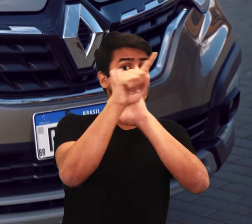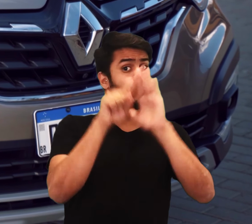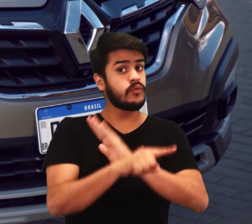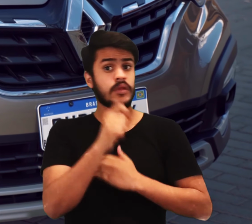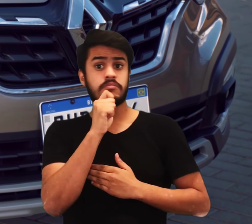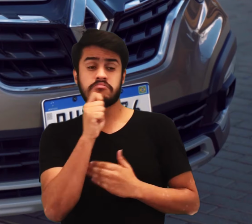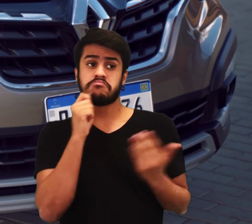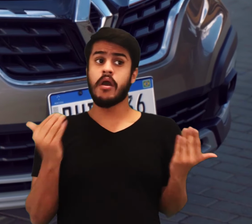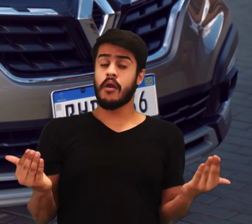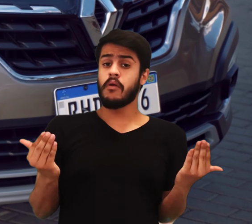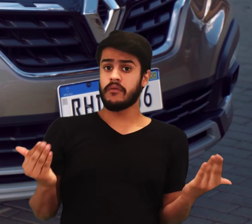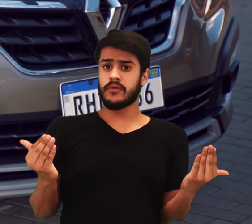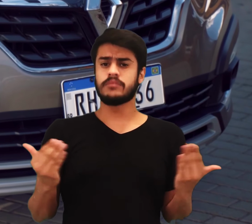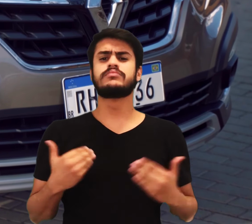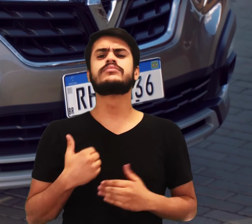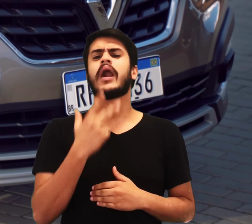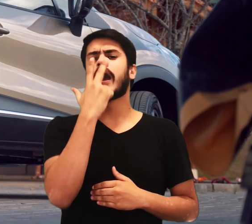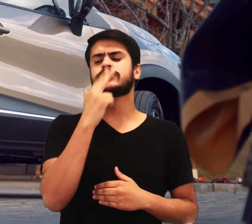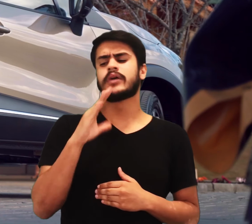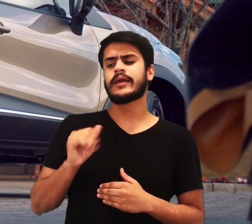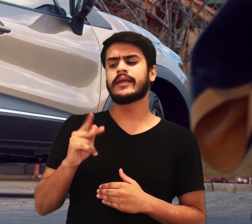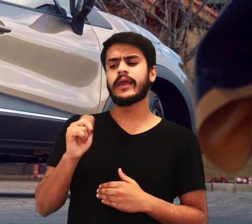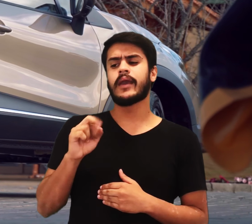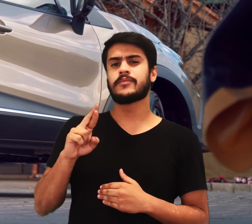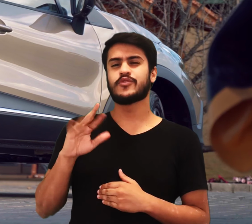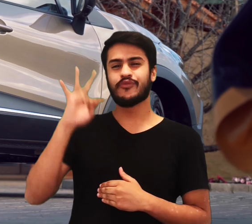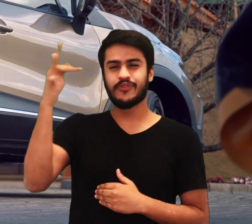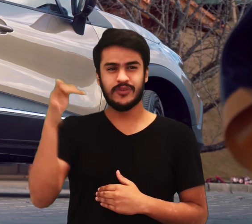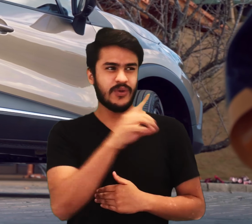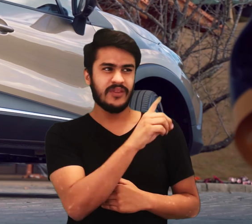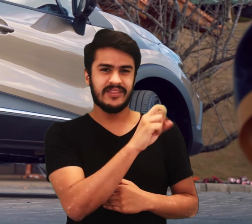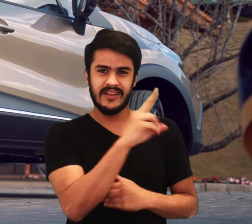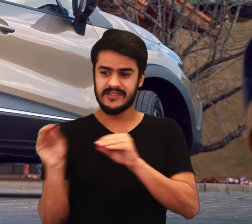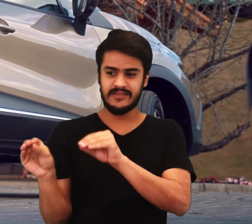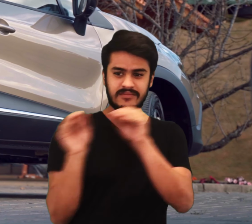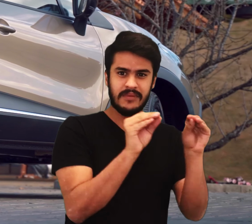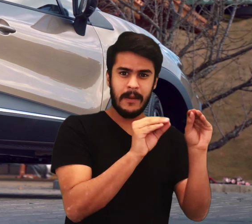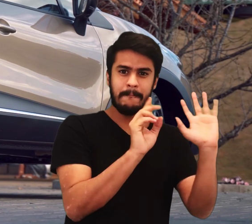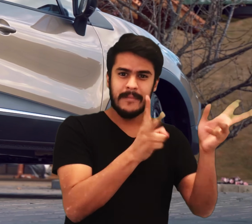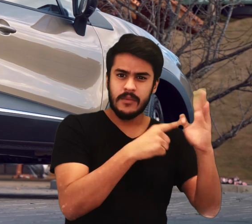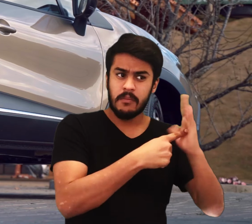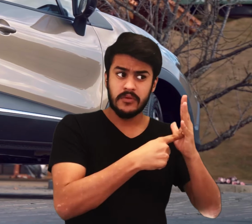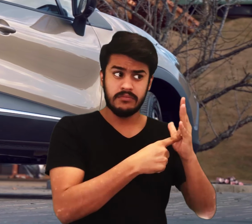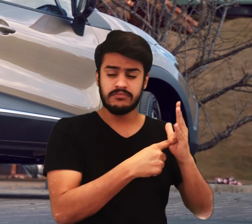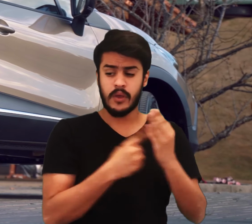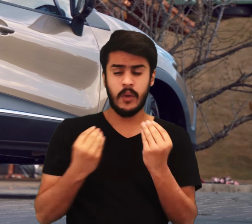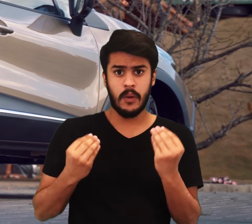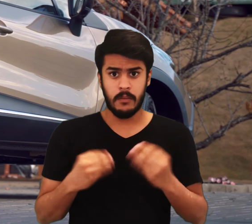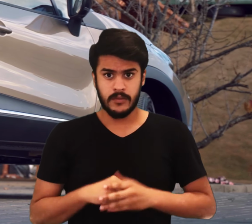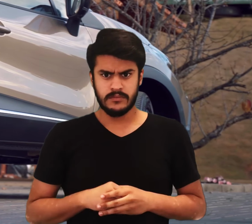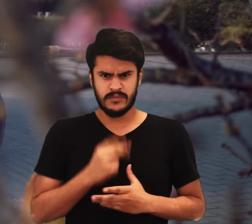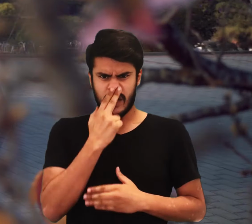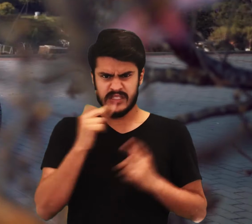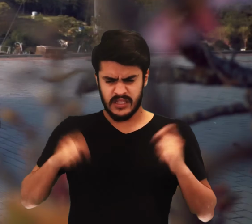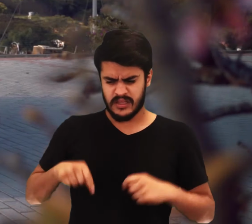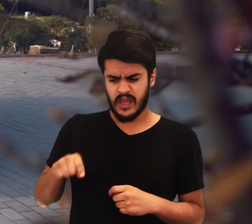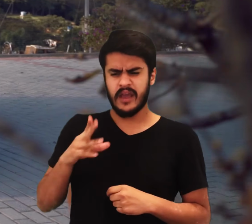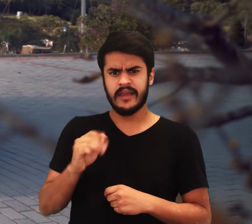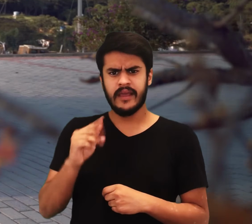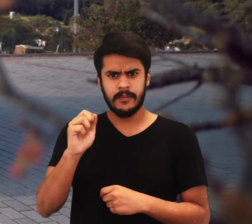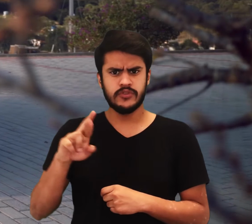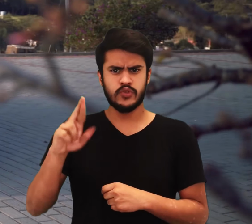perguntas no ar como por exemplo como vai ficar pro próprio Capture quando esse motor chegar no Duster e será que ele oferece o suficiente pra brigar com as